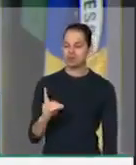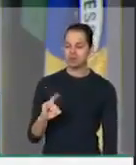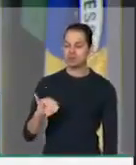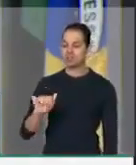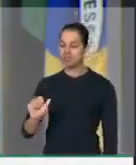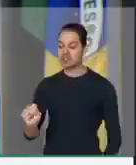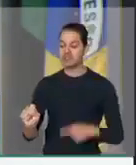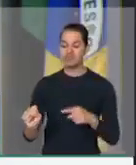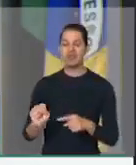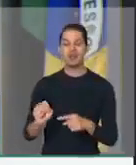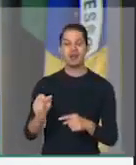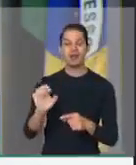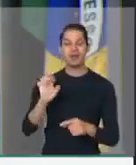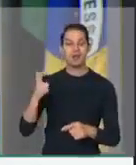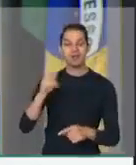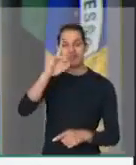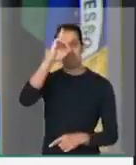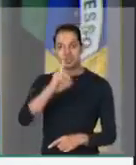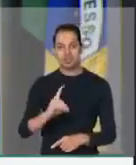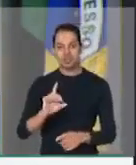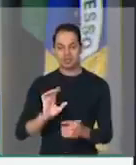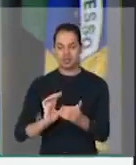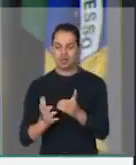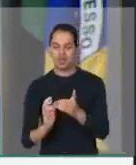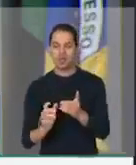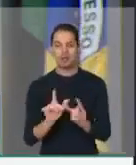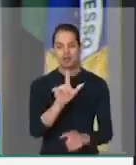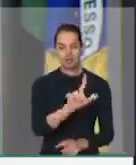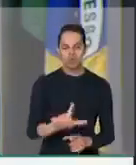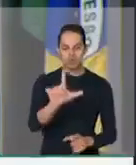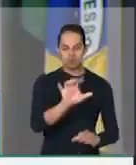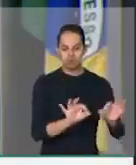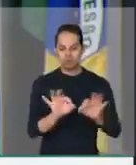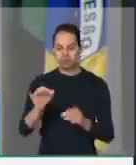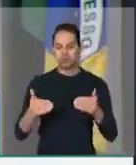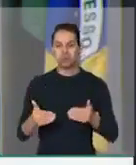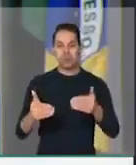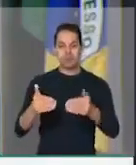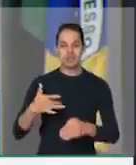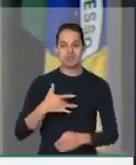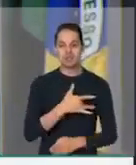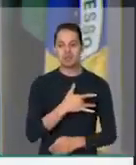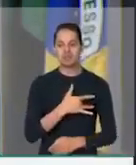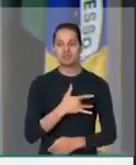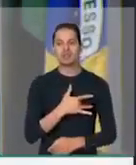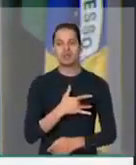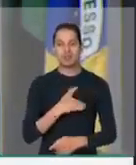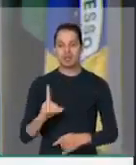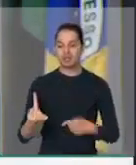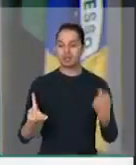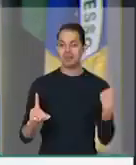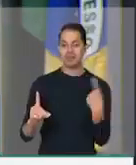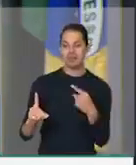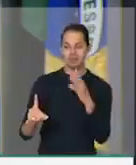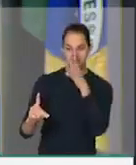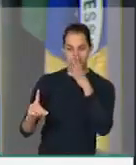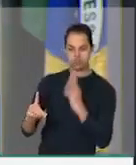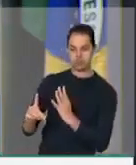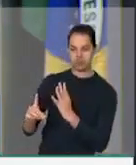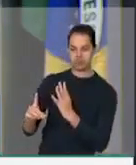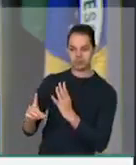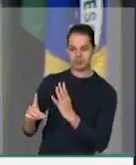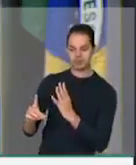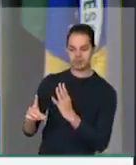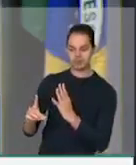foi o diretor do Departamento de logística do Ministério da Saúde que foi aí acusado é de